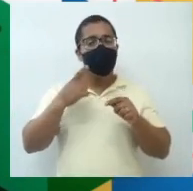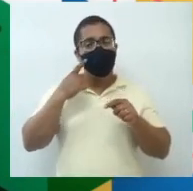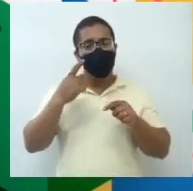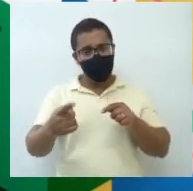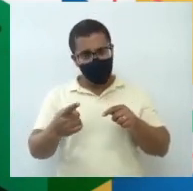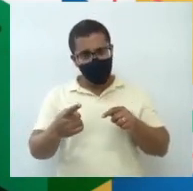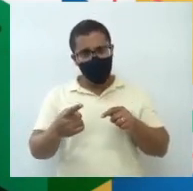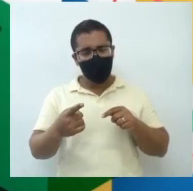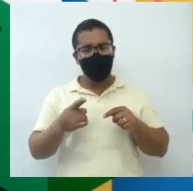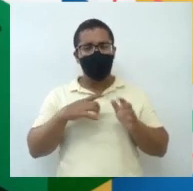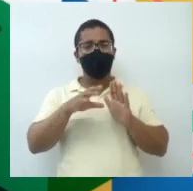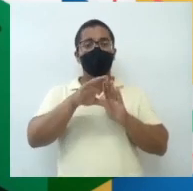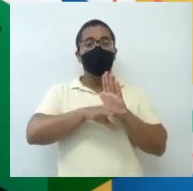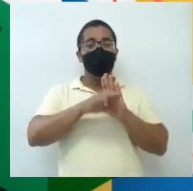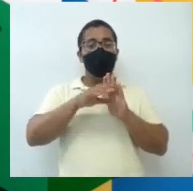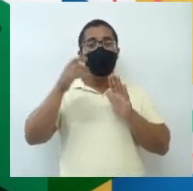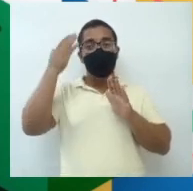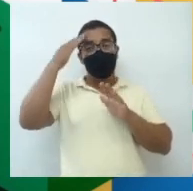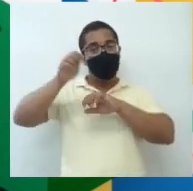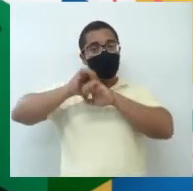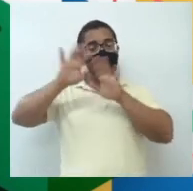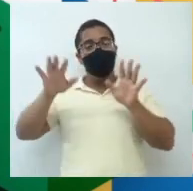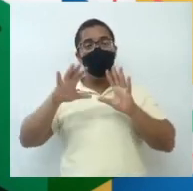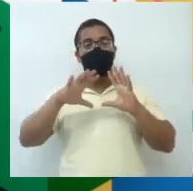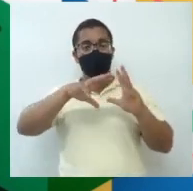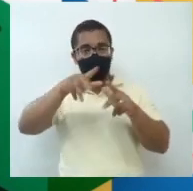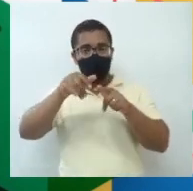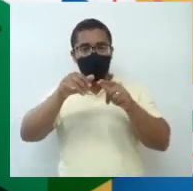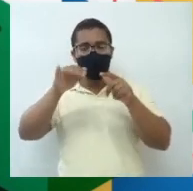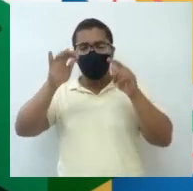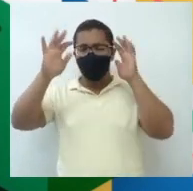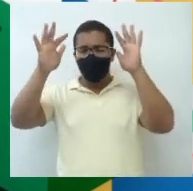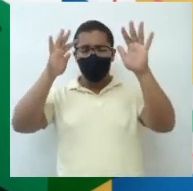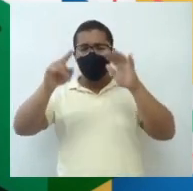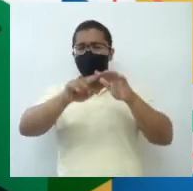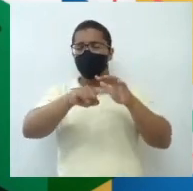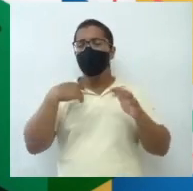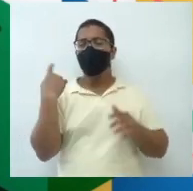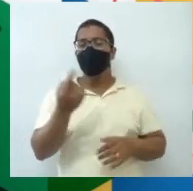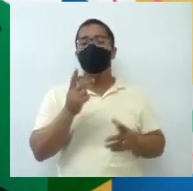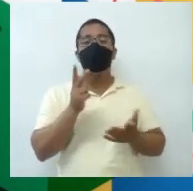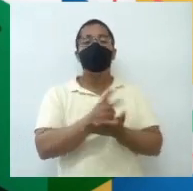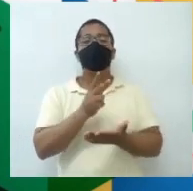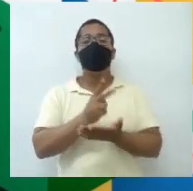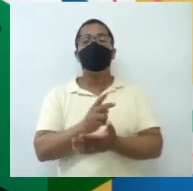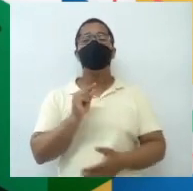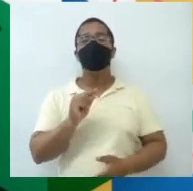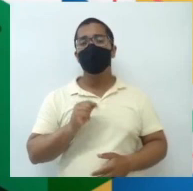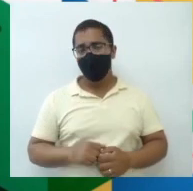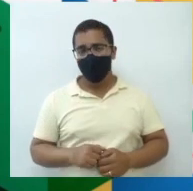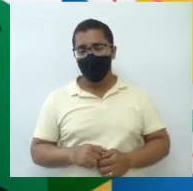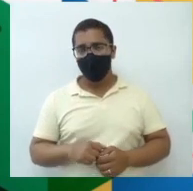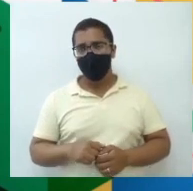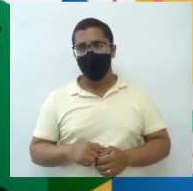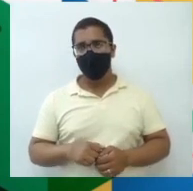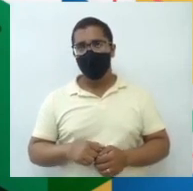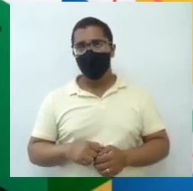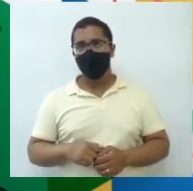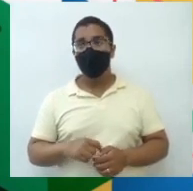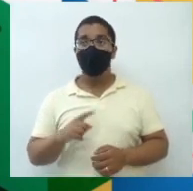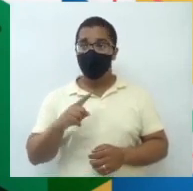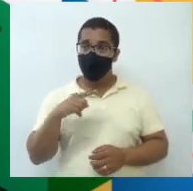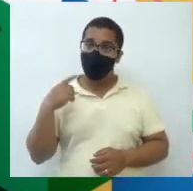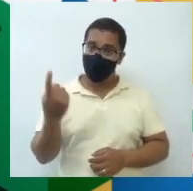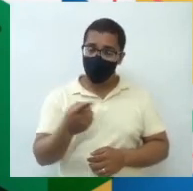nesse conceito de entender o mundo filosófico num processo nós sempre vamos estar